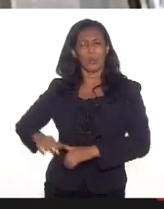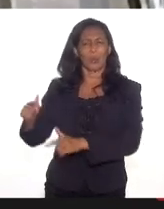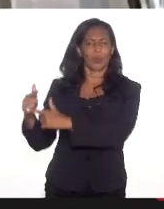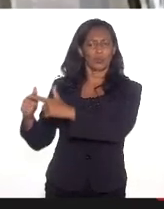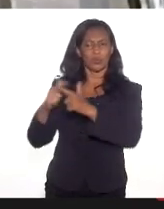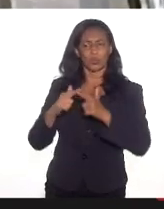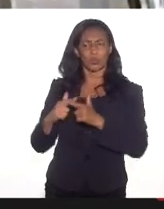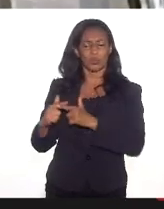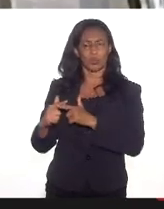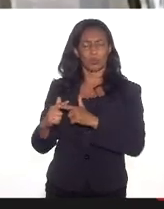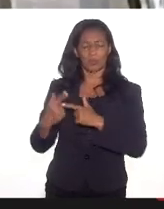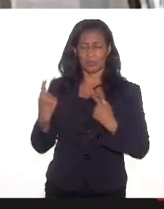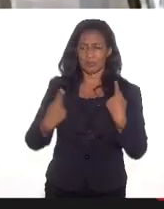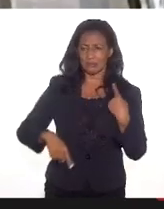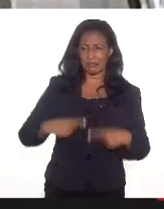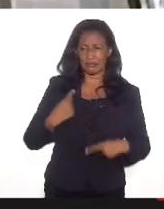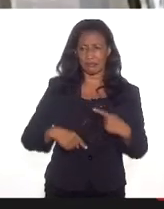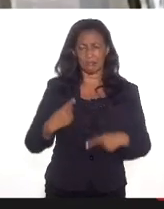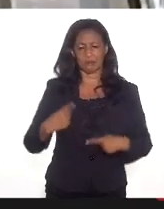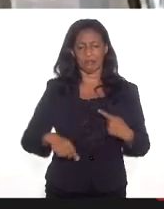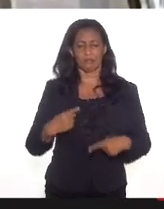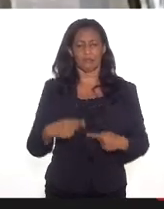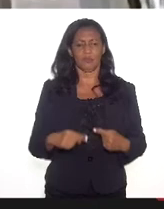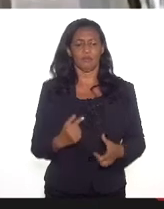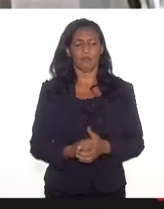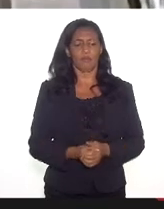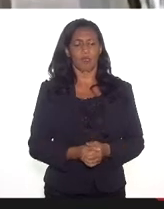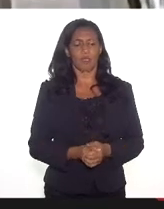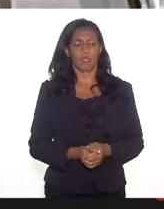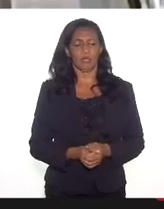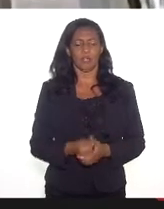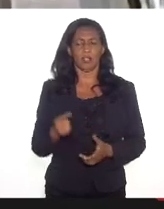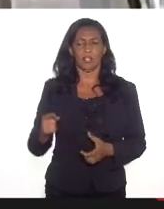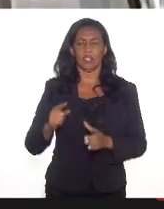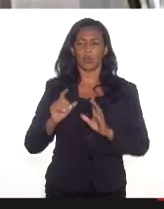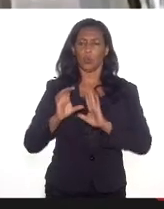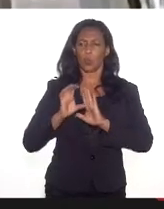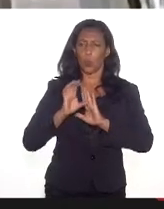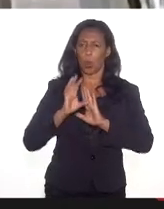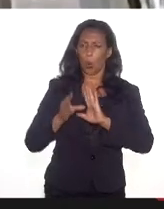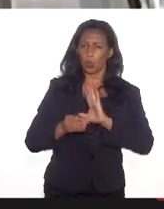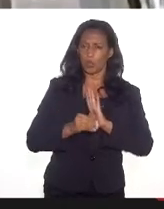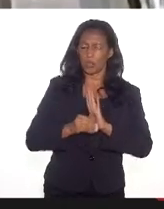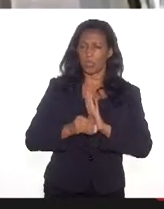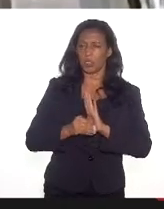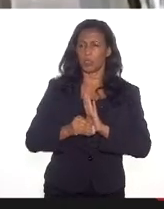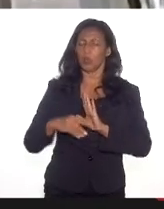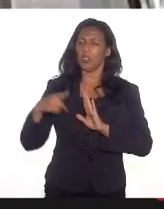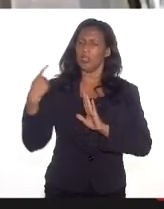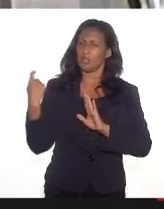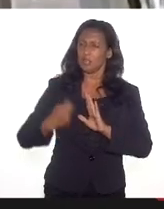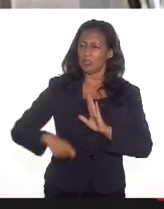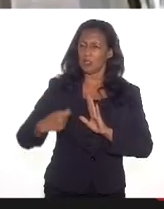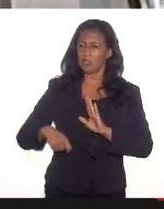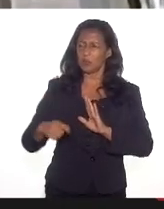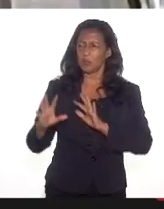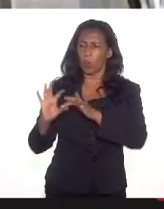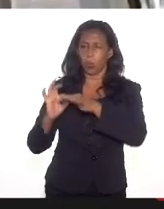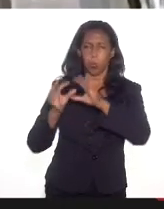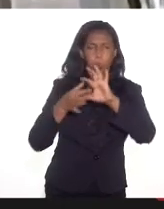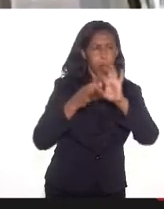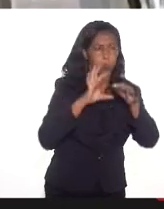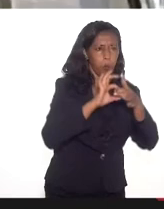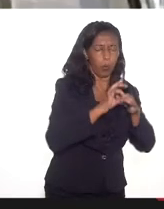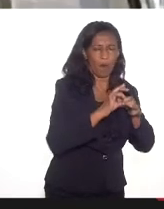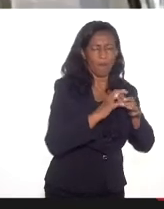de ordem política né e que no contexto são elas também que precisam reverter